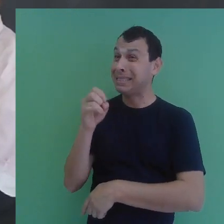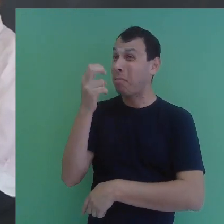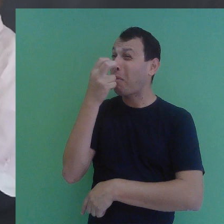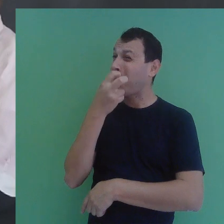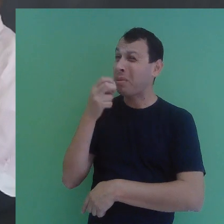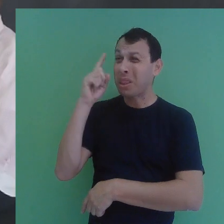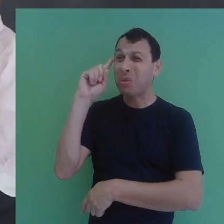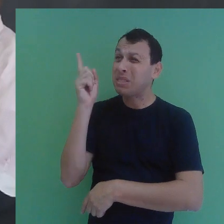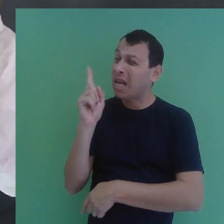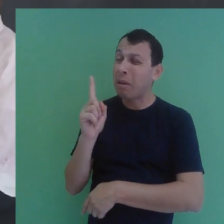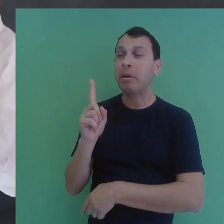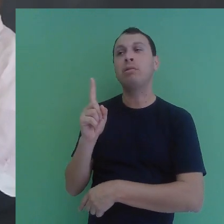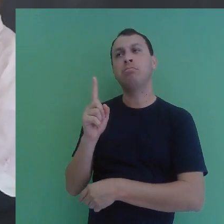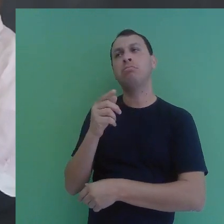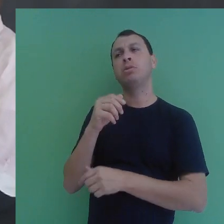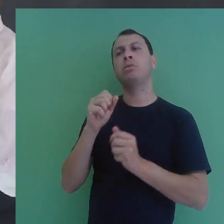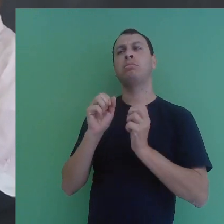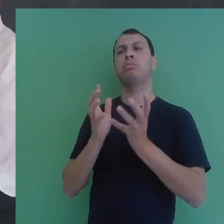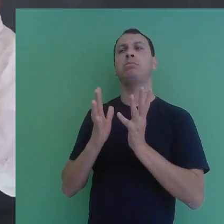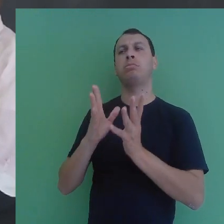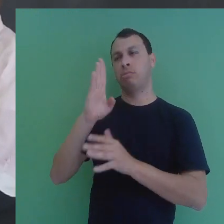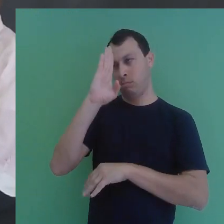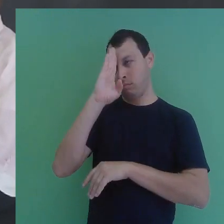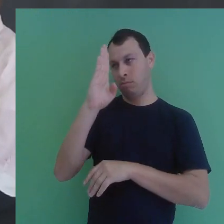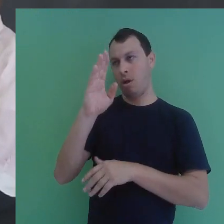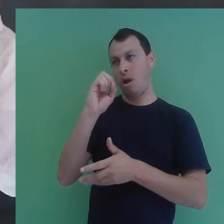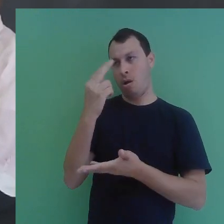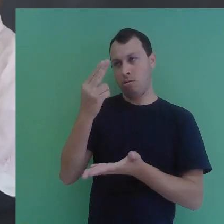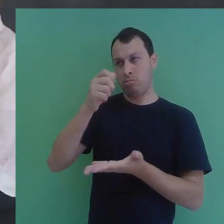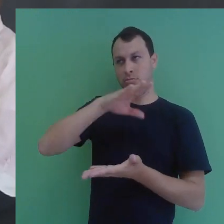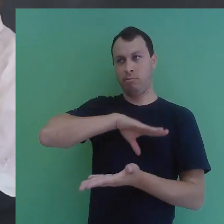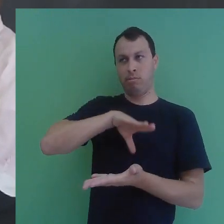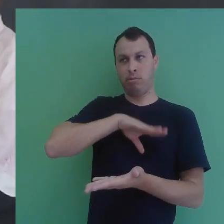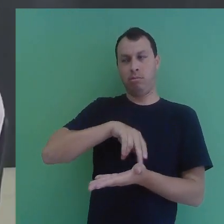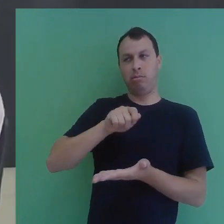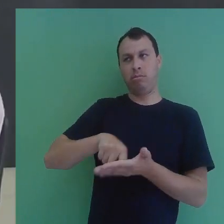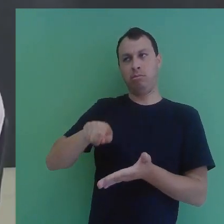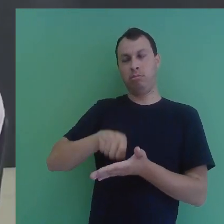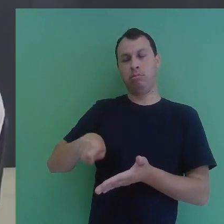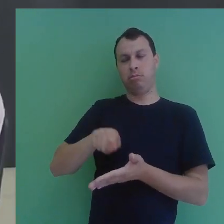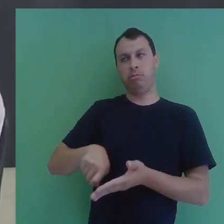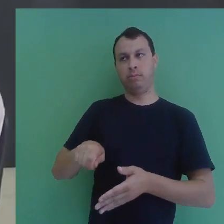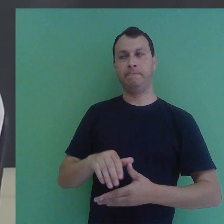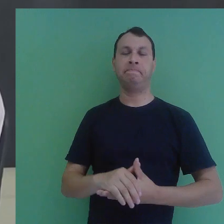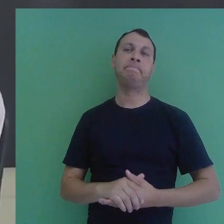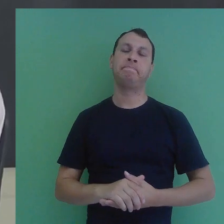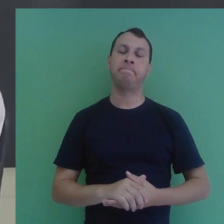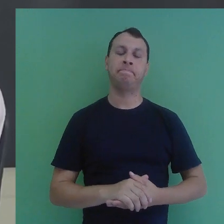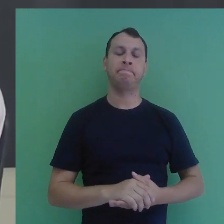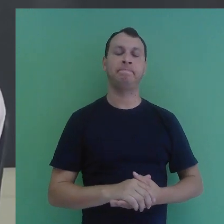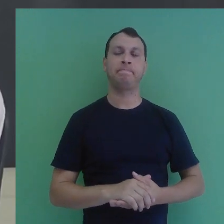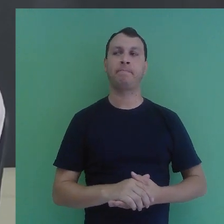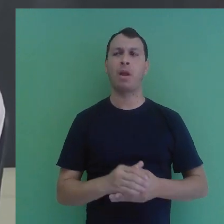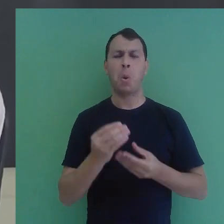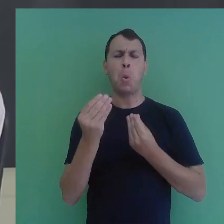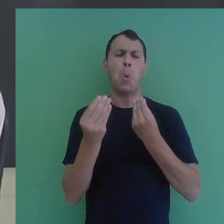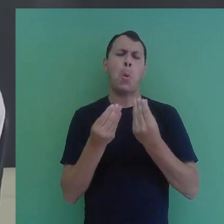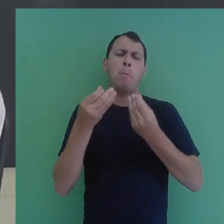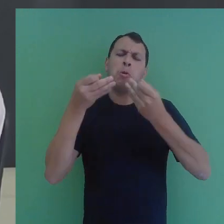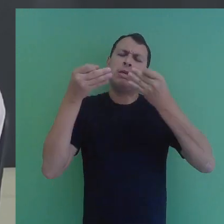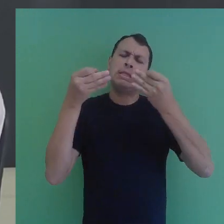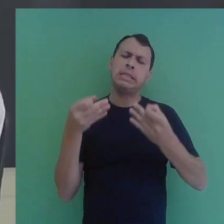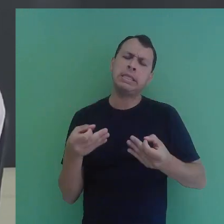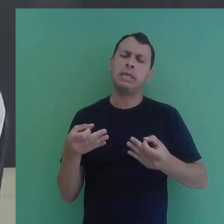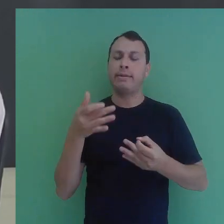língua de sinais ou pelo português escrito que ela vai se comunicar. E qual que é a forma correta para